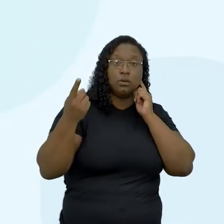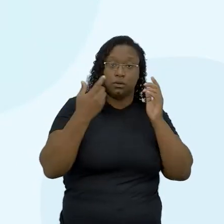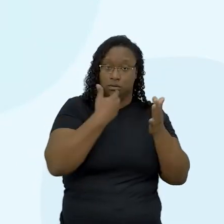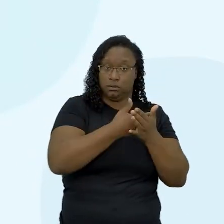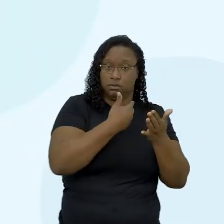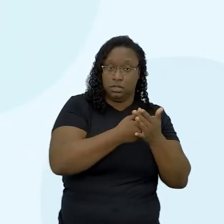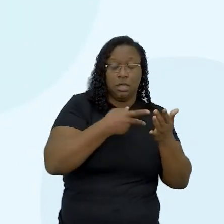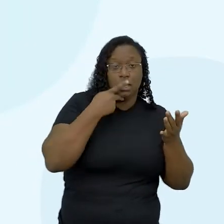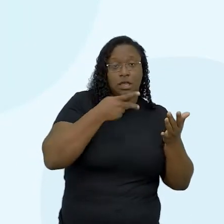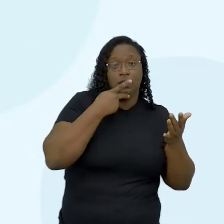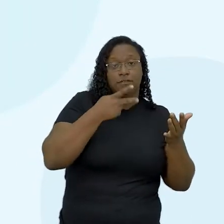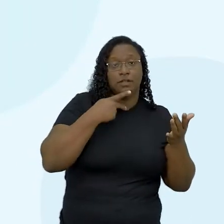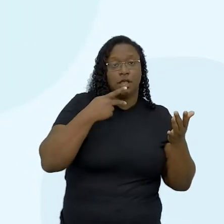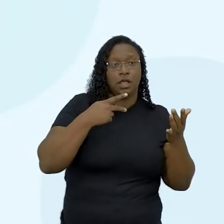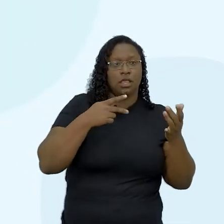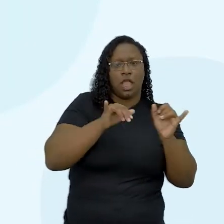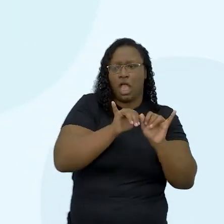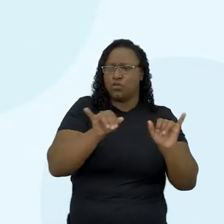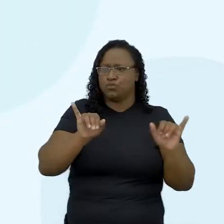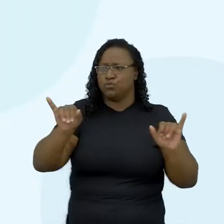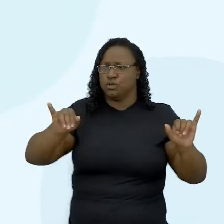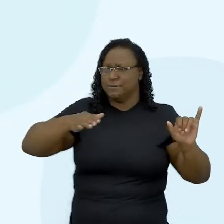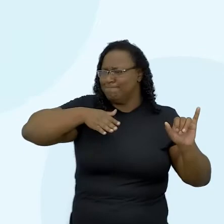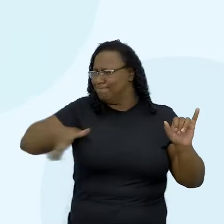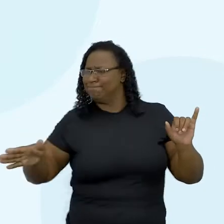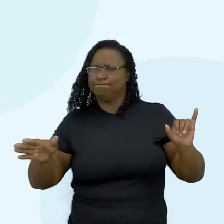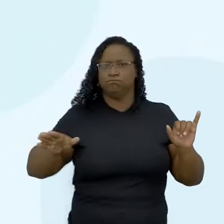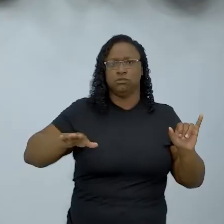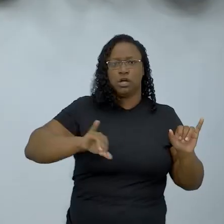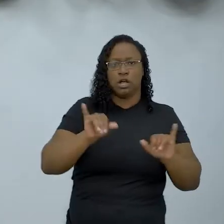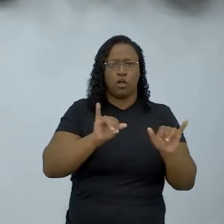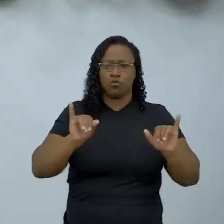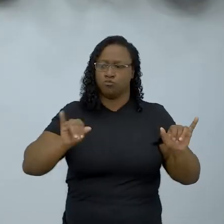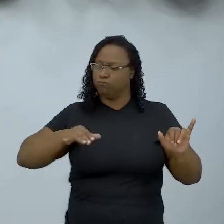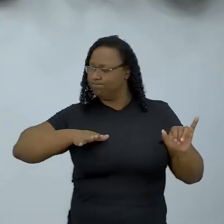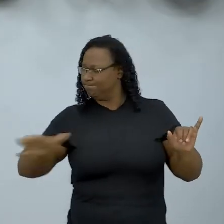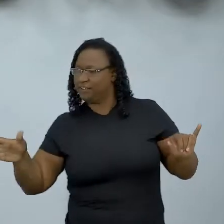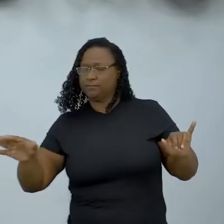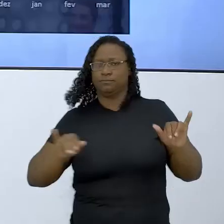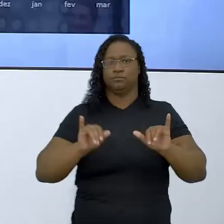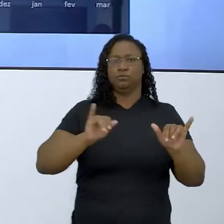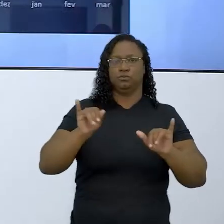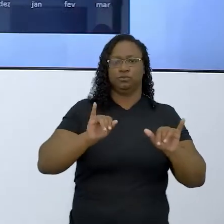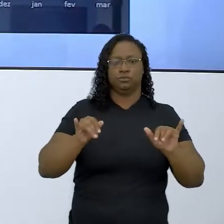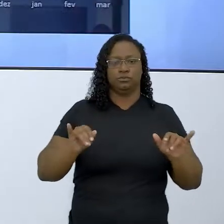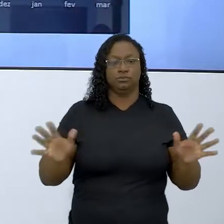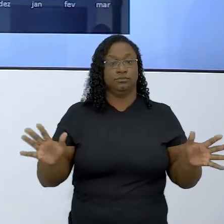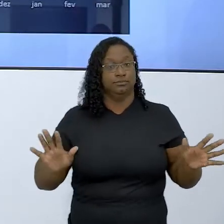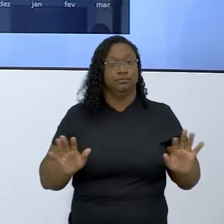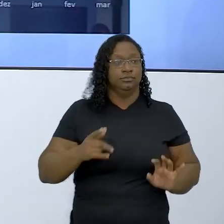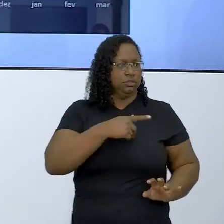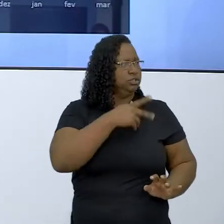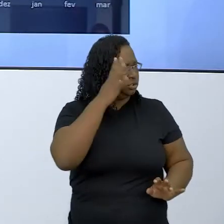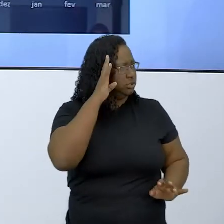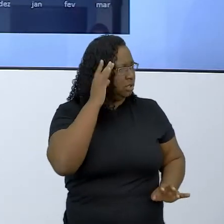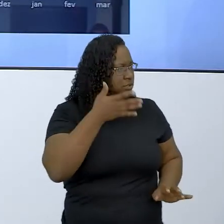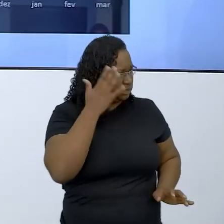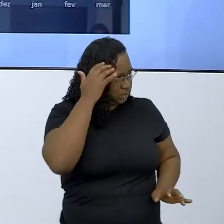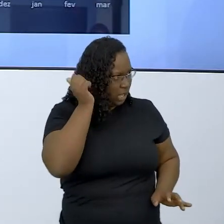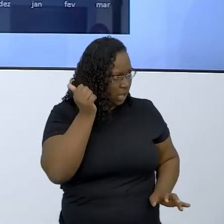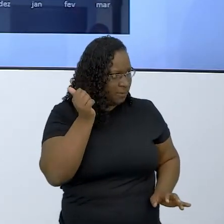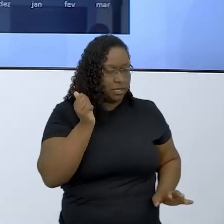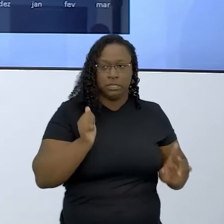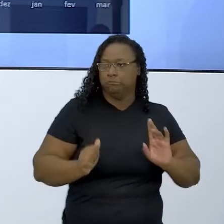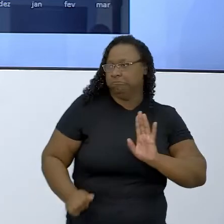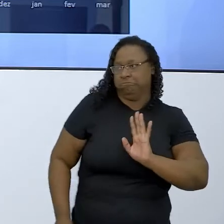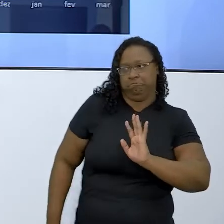falar de um negócio que é fuga de corrente. Vocês já ouviram falar de fuga de corrente? Não, nunca ouvi falar. Não. O Mauro, às vezes, ele disse que ele brinca